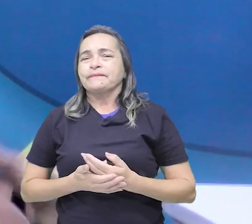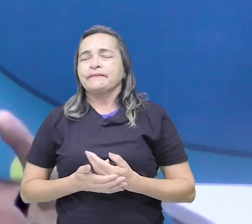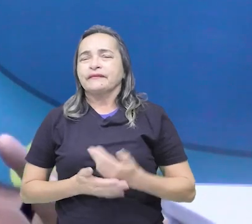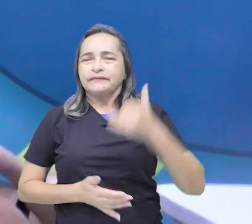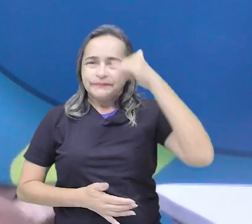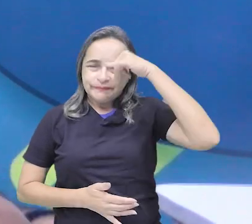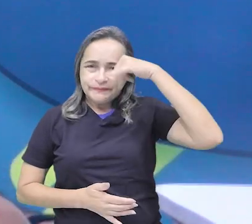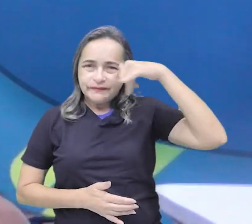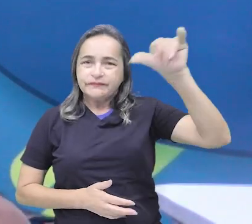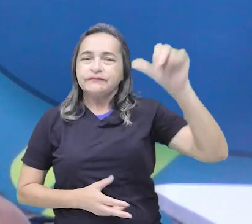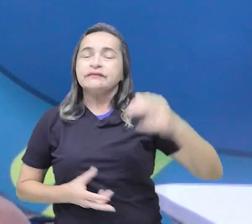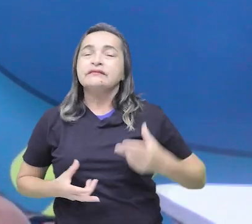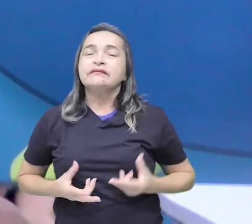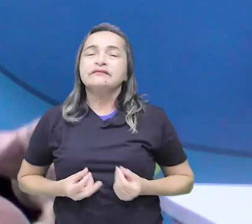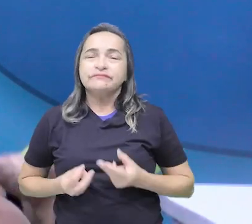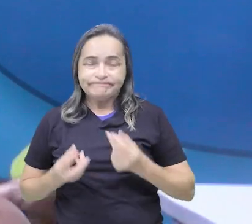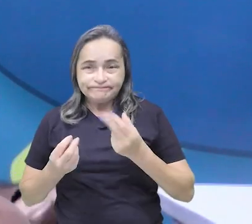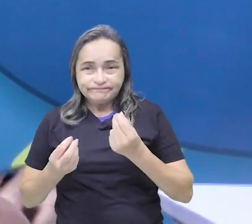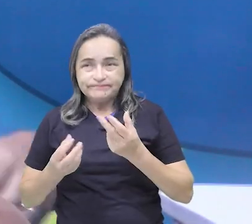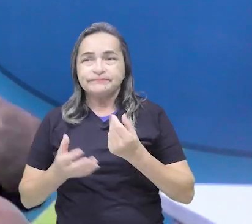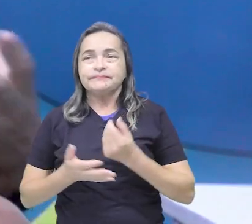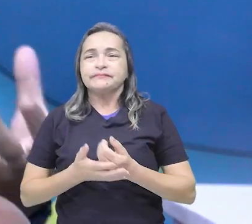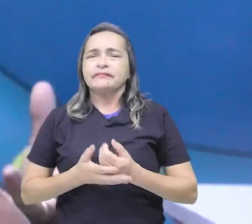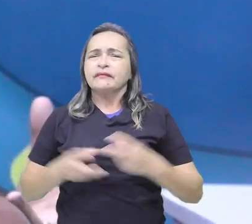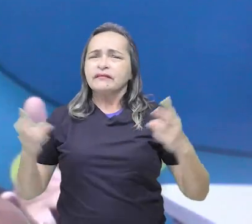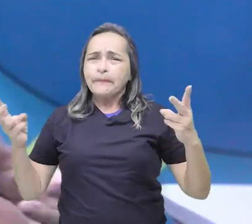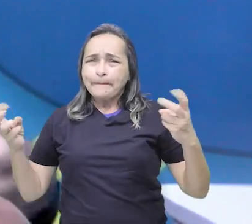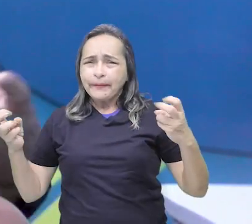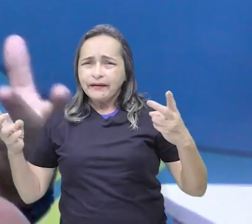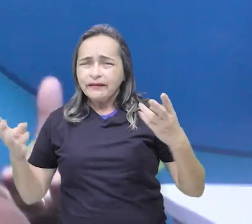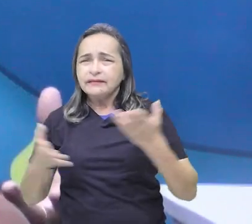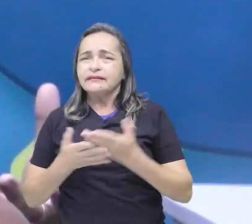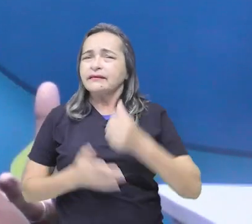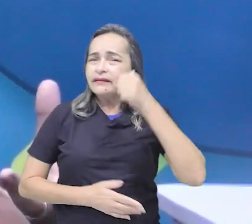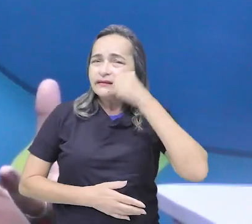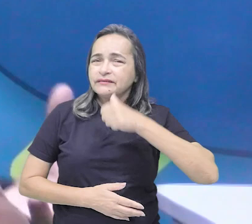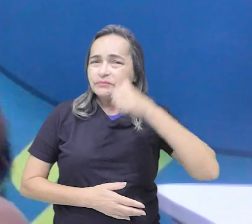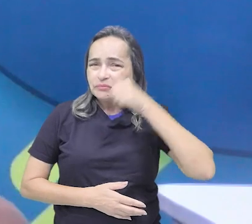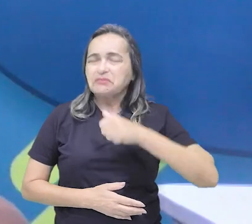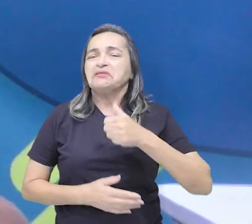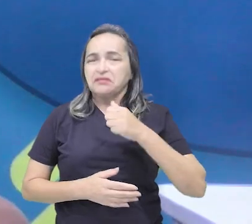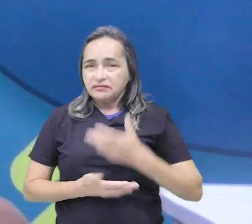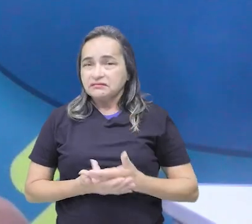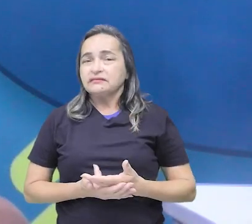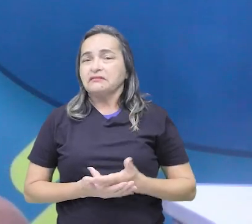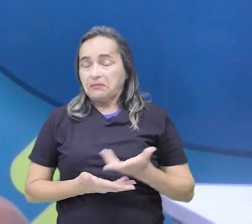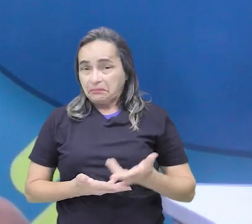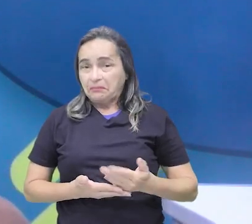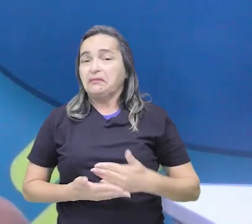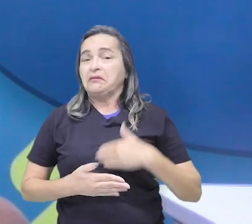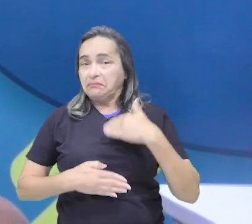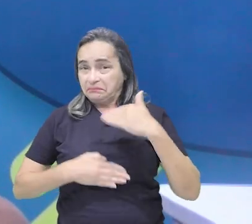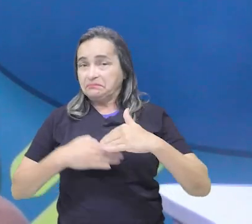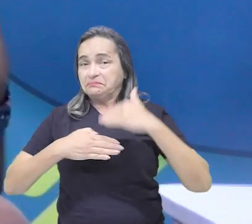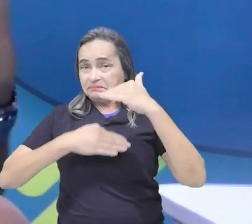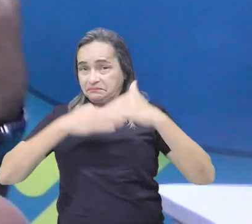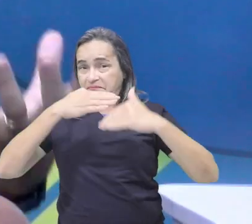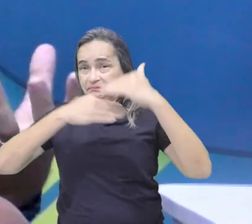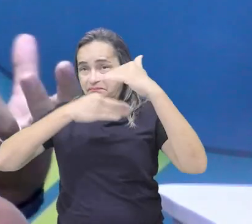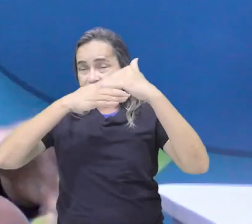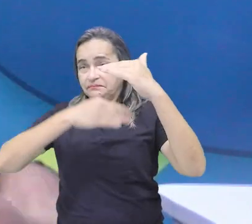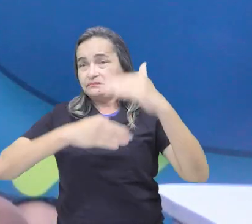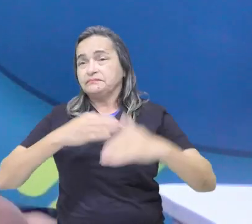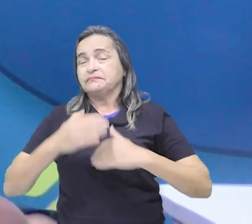nós abordamos os temas e a gente percebe um público feminino mais atuante, sendo protagonista no seu cuidado de saúde. Uhum.